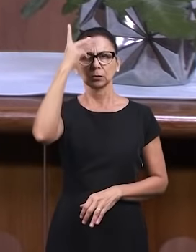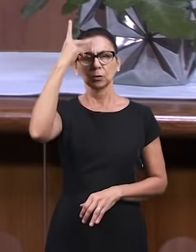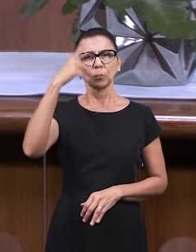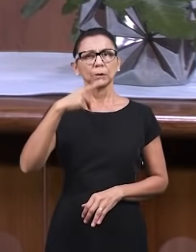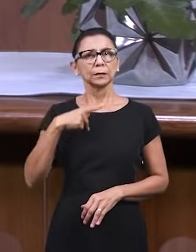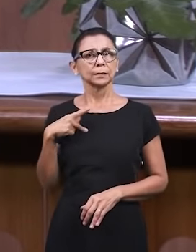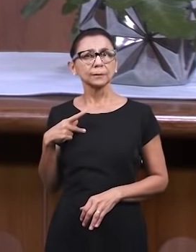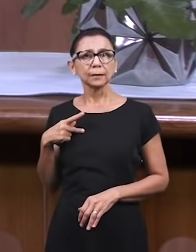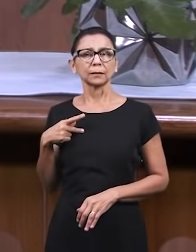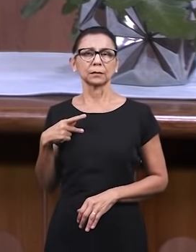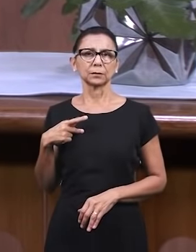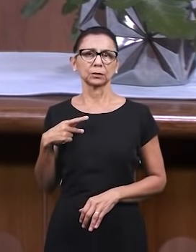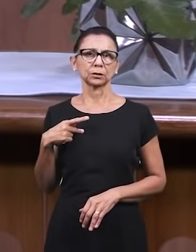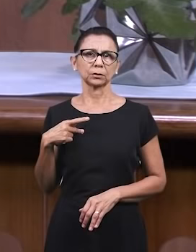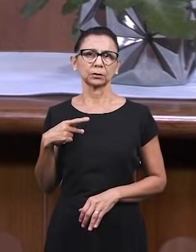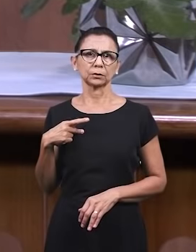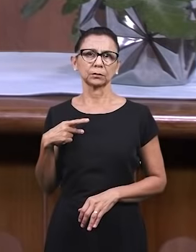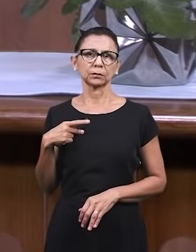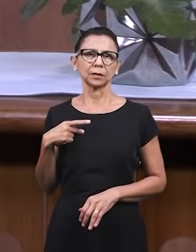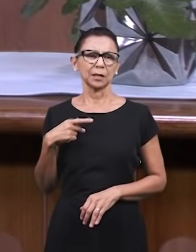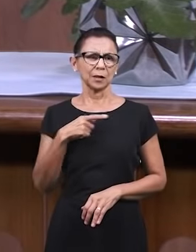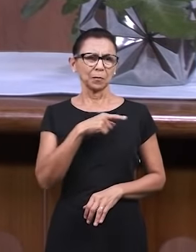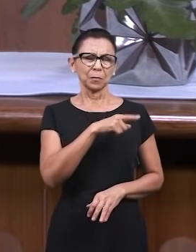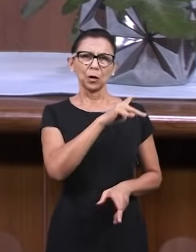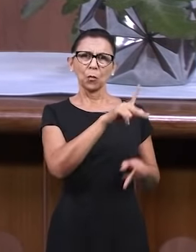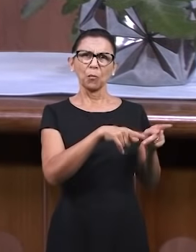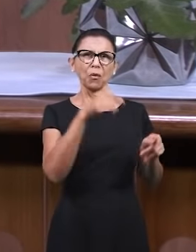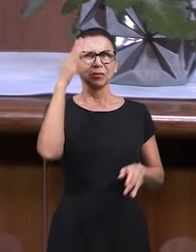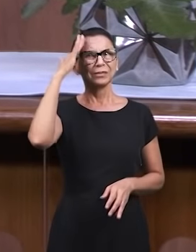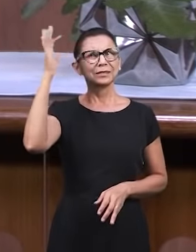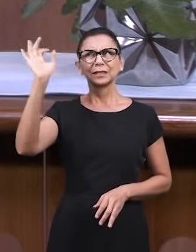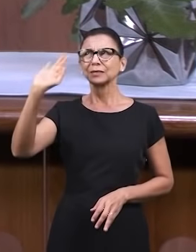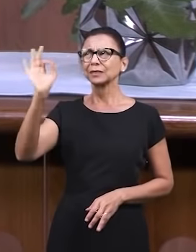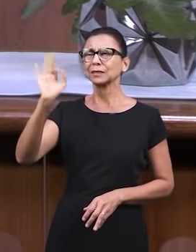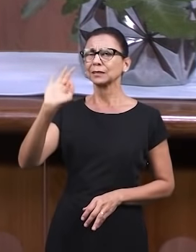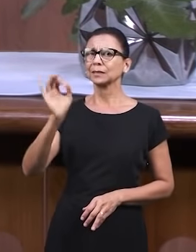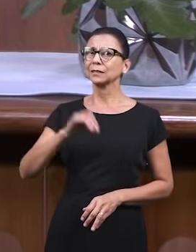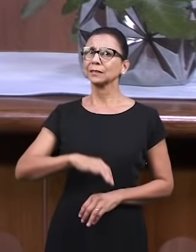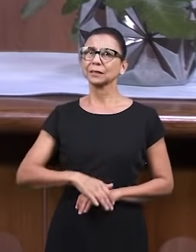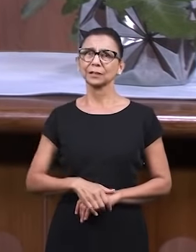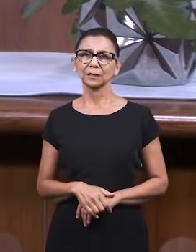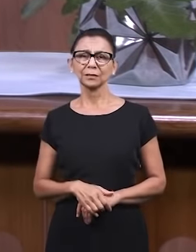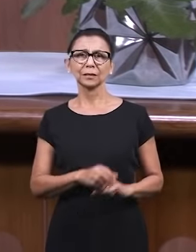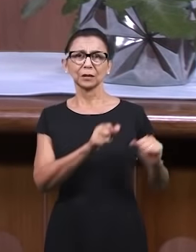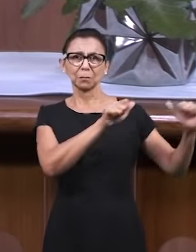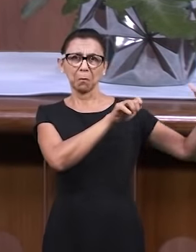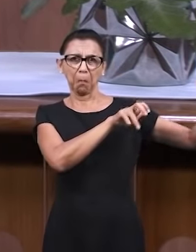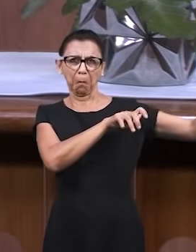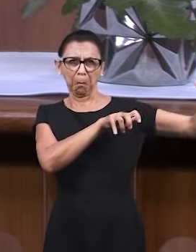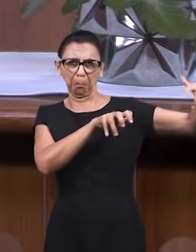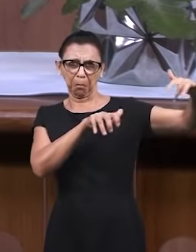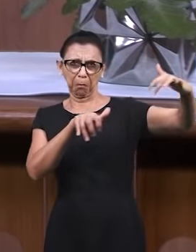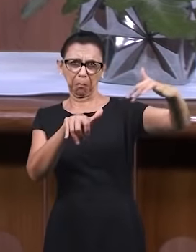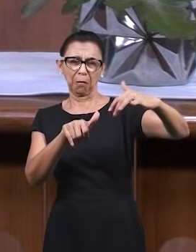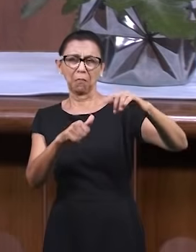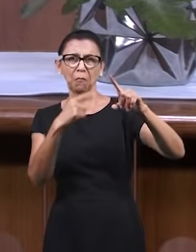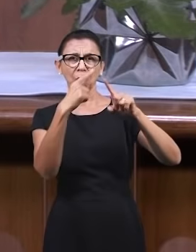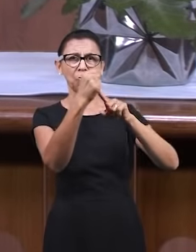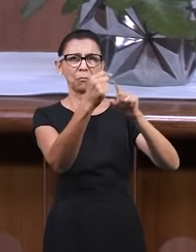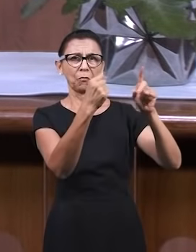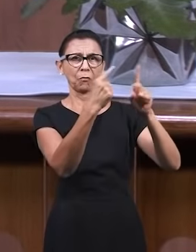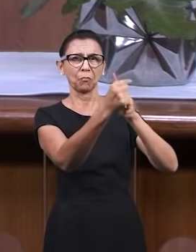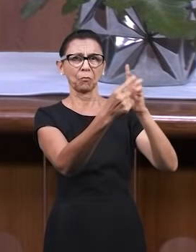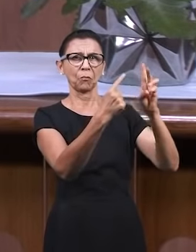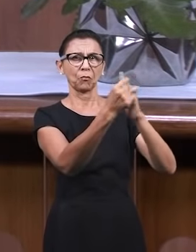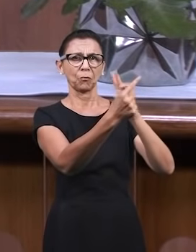homem, mas eles não estavam entendendo aquilo, tanto que a palavra nos fala aqui que aquela multidão foi